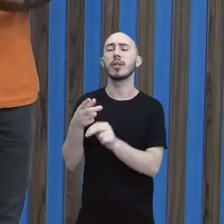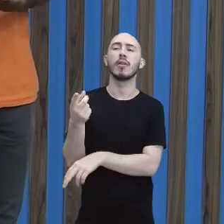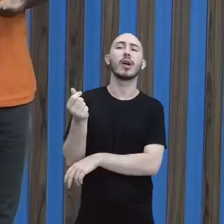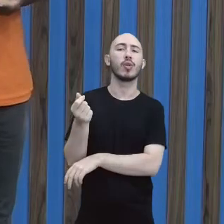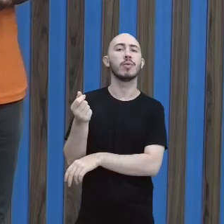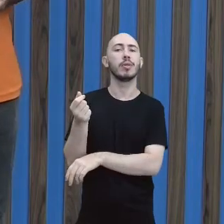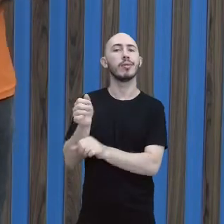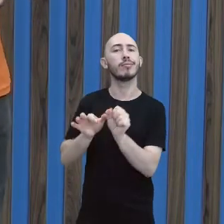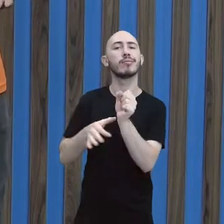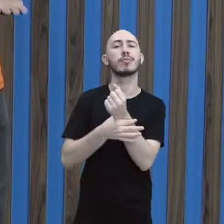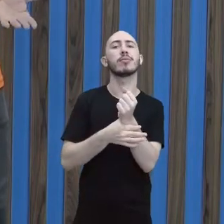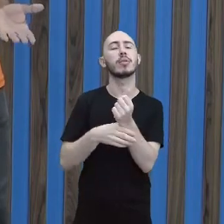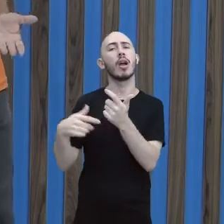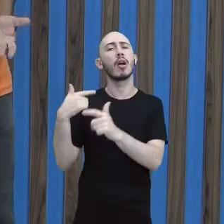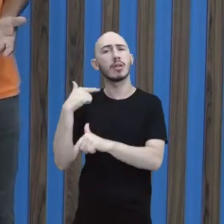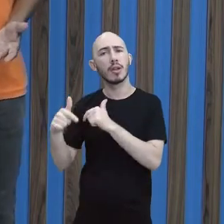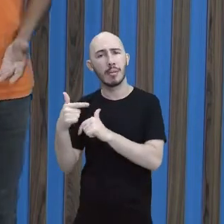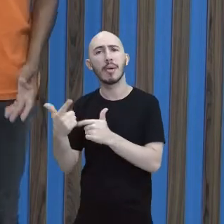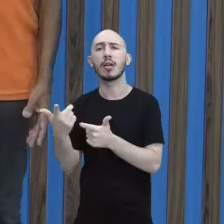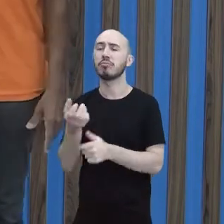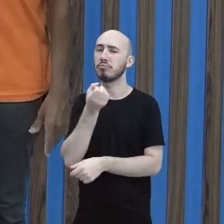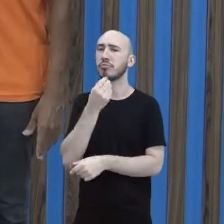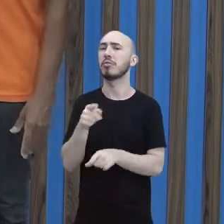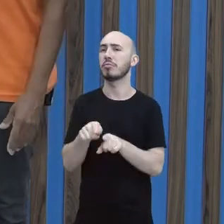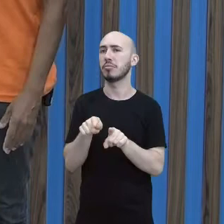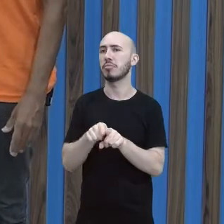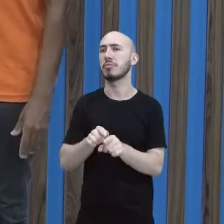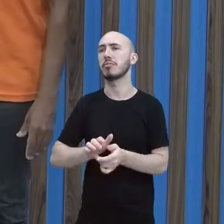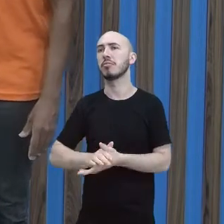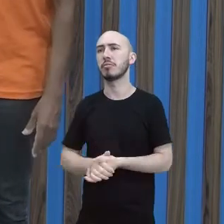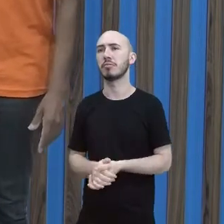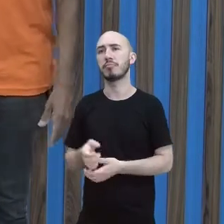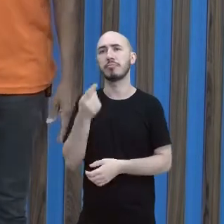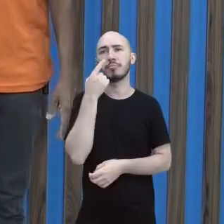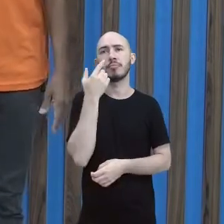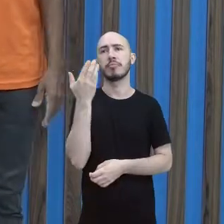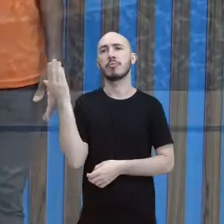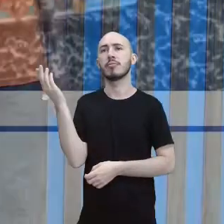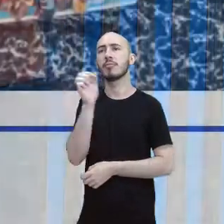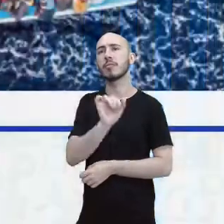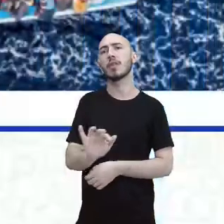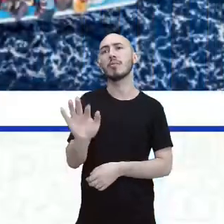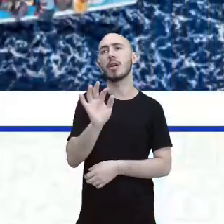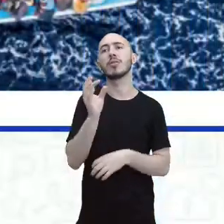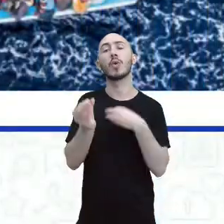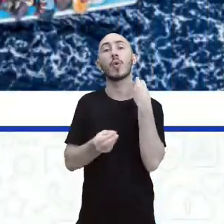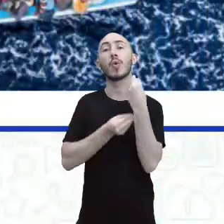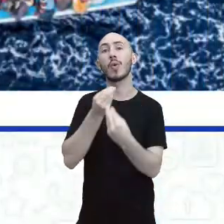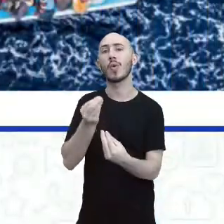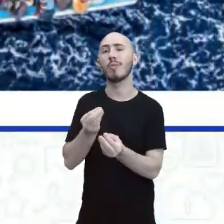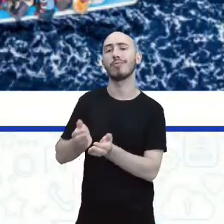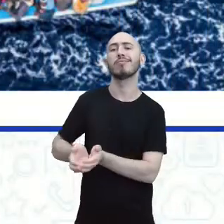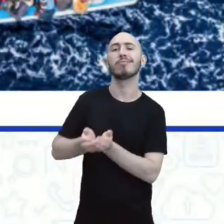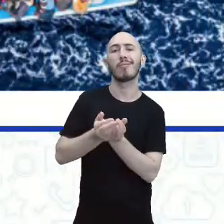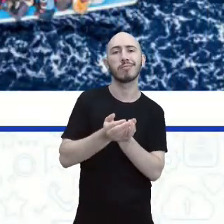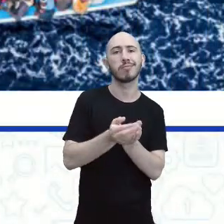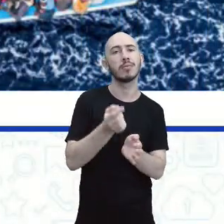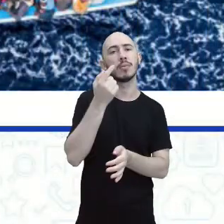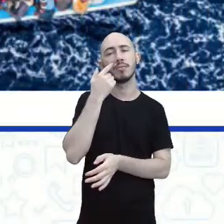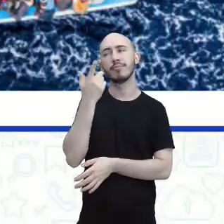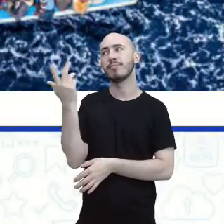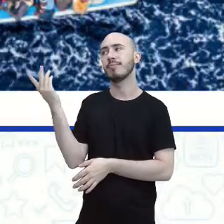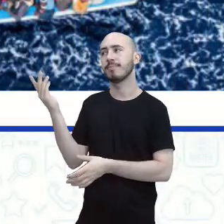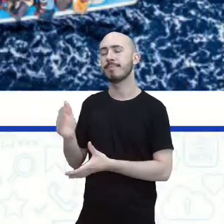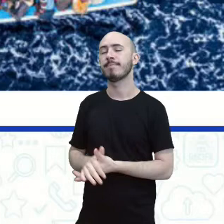e conseguem trabalhar de forma diferente. O próximo está aqui, professor, a imagem, como é que eles fazem? Eita. Olha a embarcação,